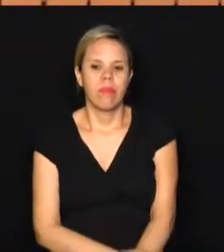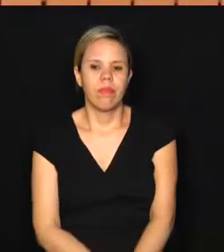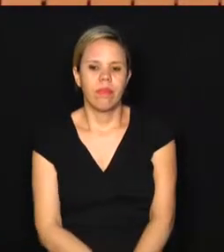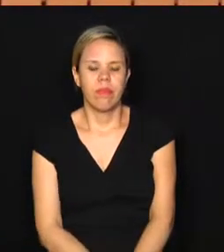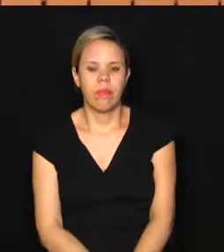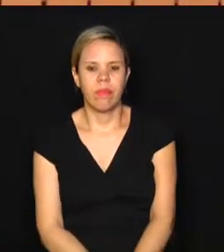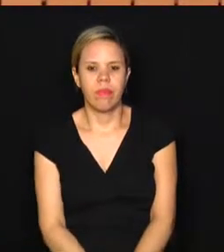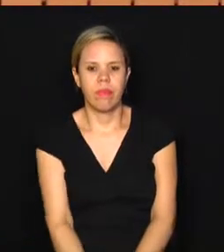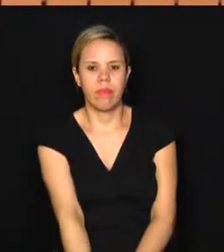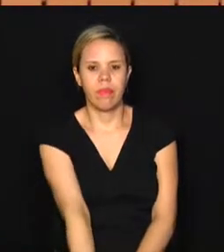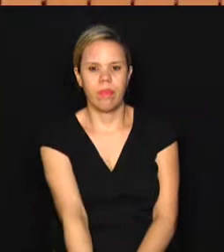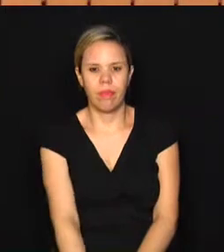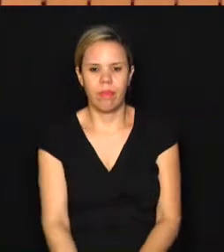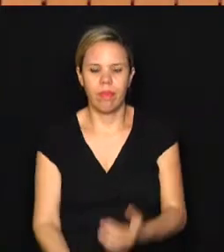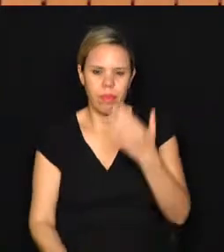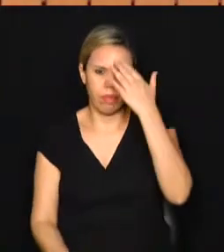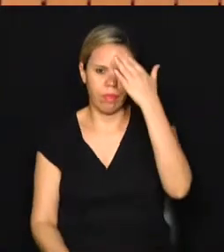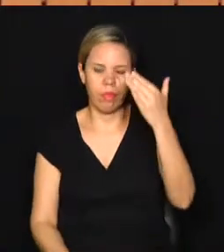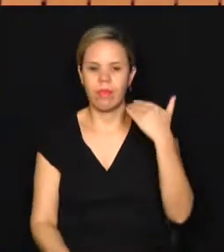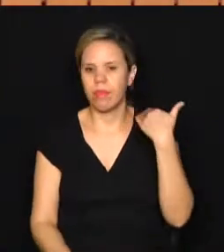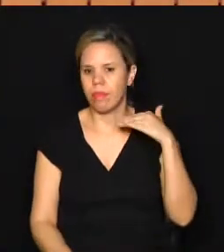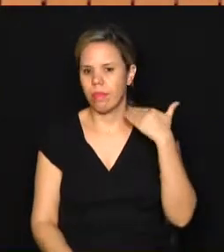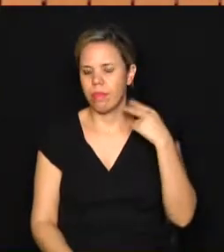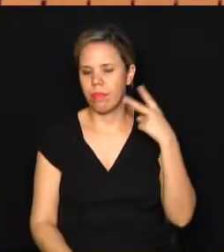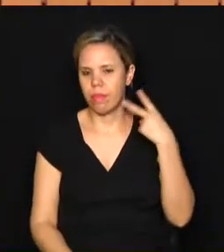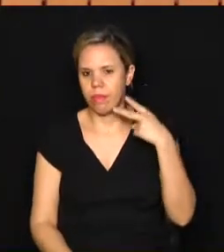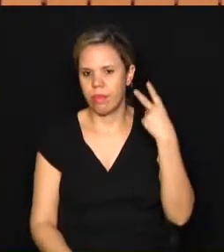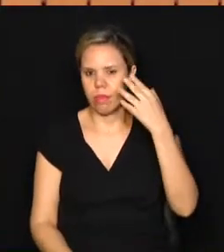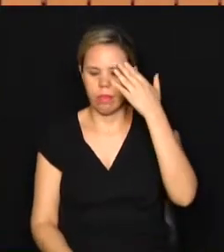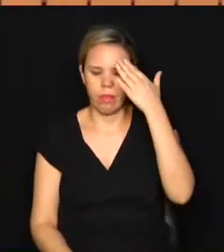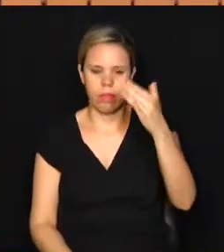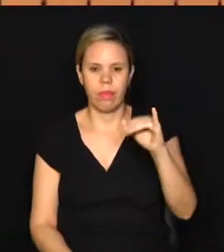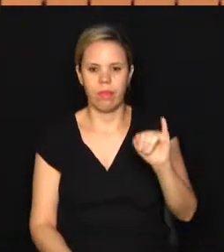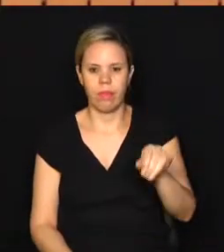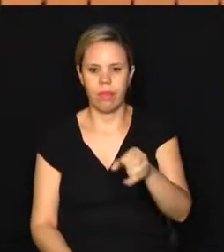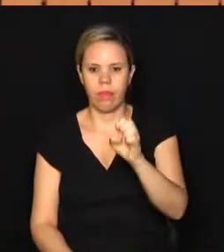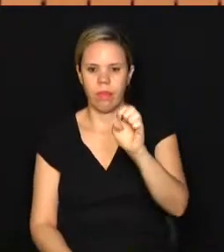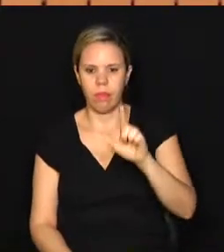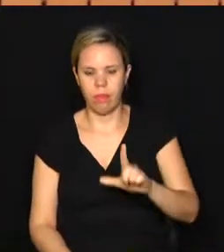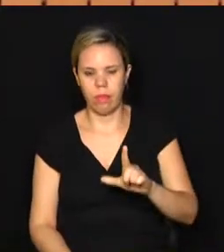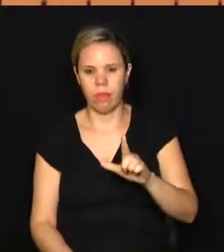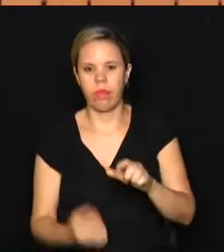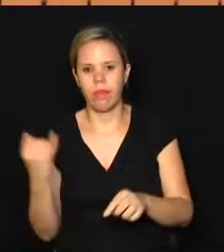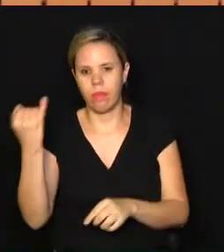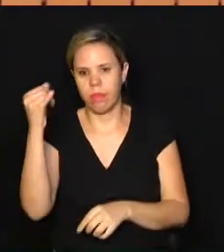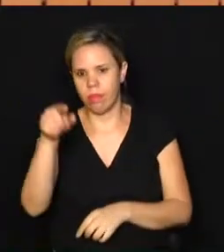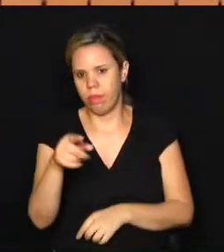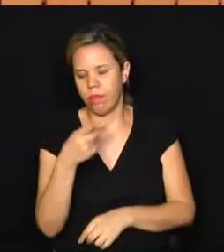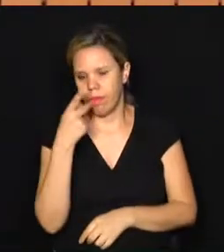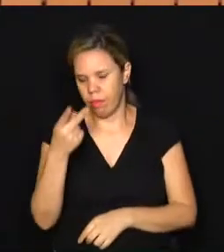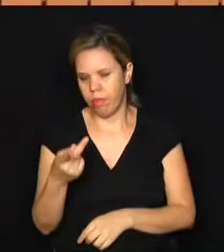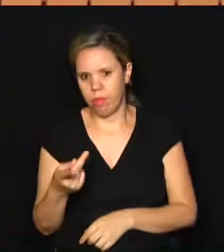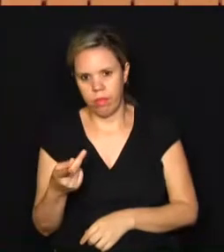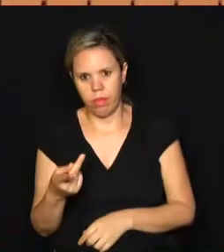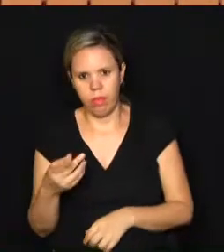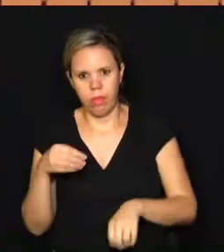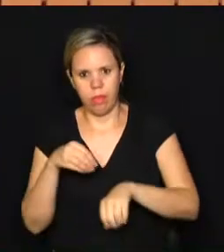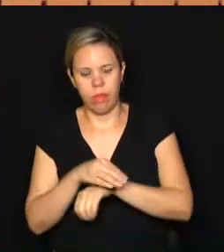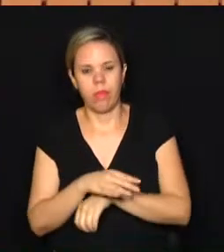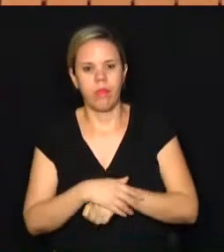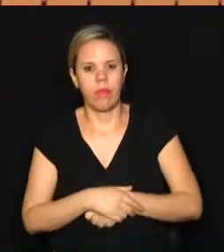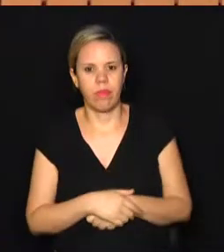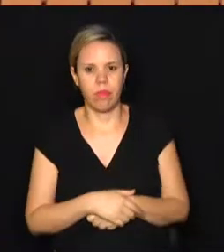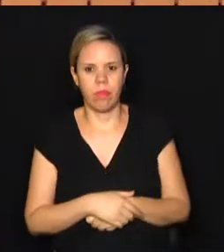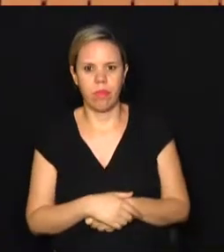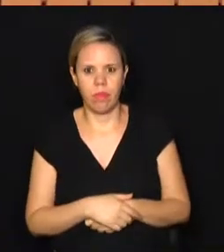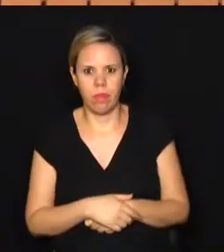Obrigado, Mariana. Obrigada, Joel. Importante o seu depoimento. Eu vou passar a palavra,